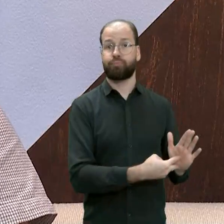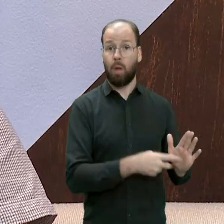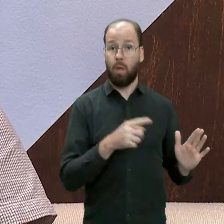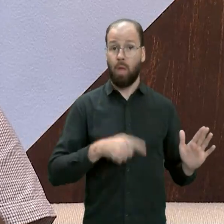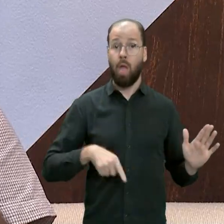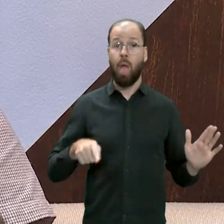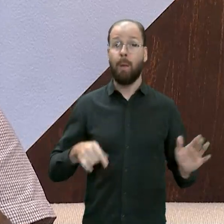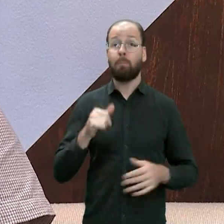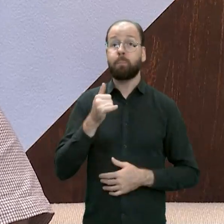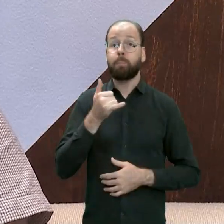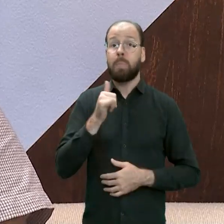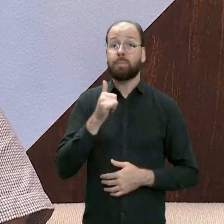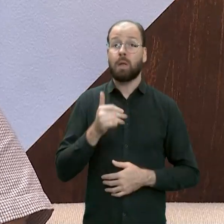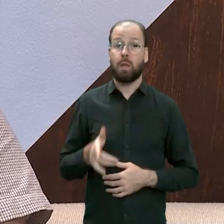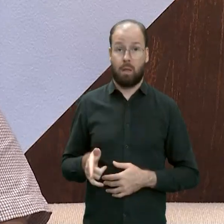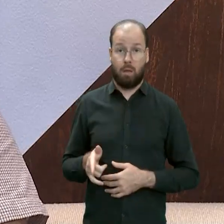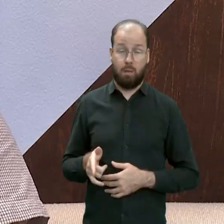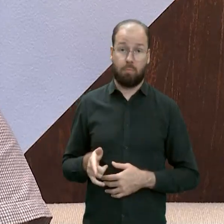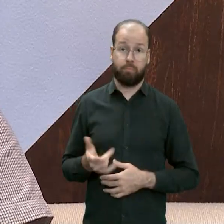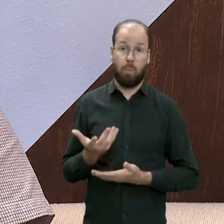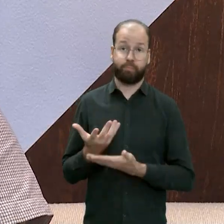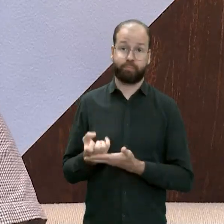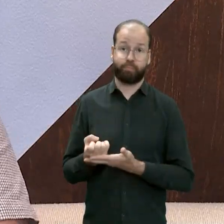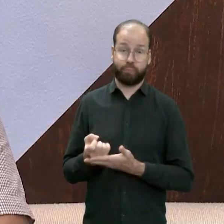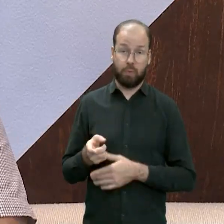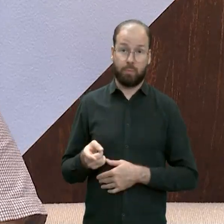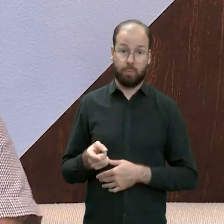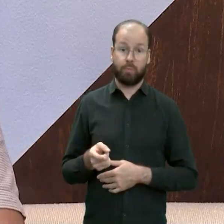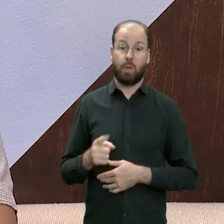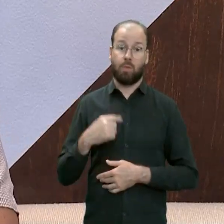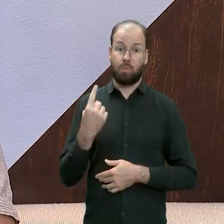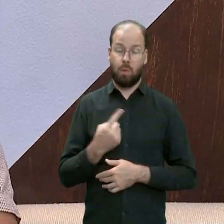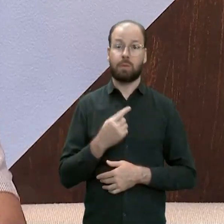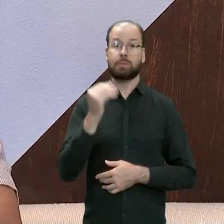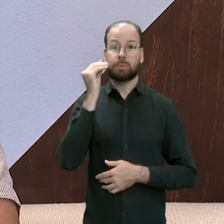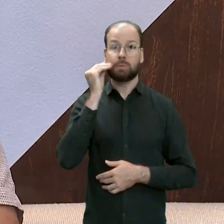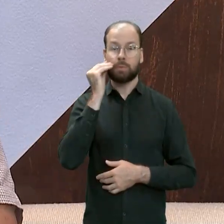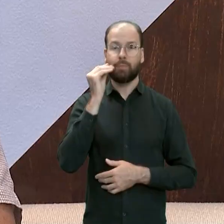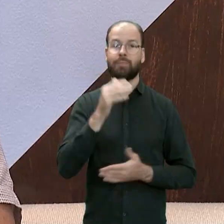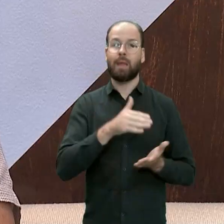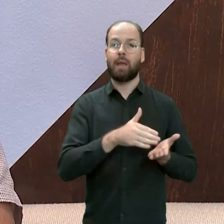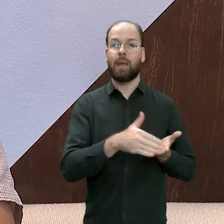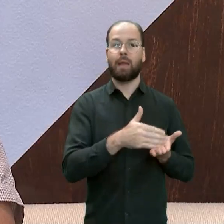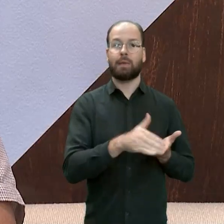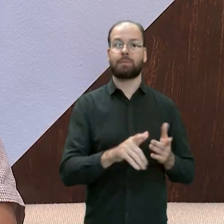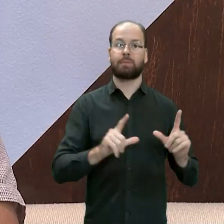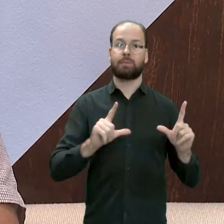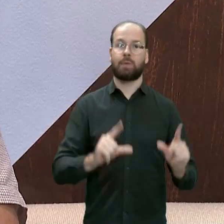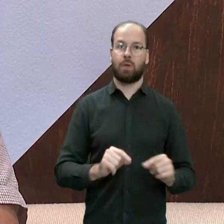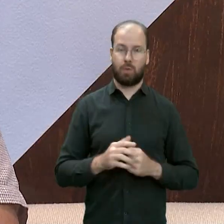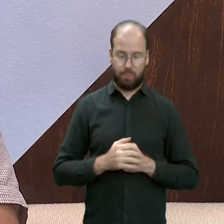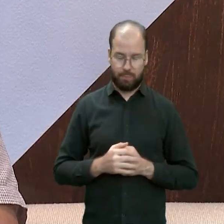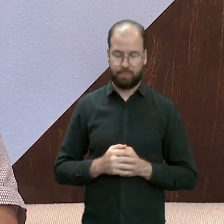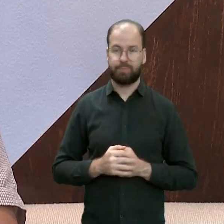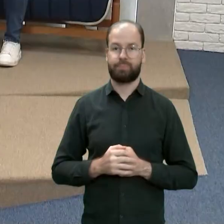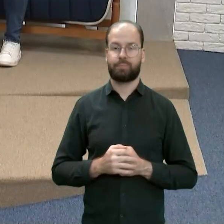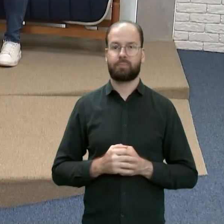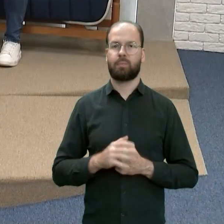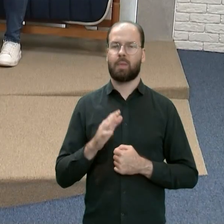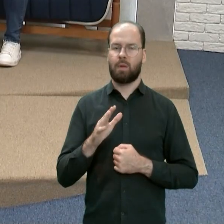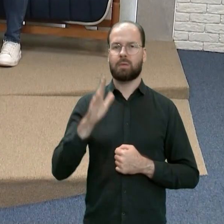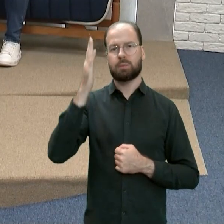fato, que a gente contribua com o meio ambiente e tentar gerar resíduo zero, né? Então, a curiosidade que eu tenho também é de saber como que